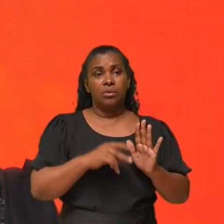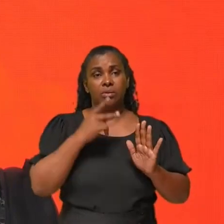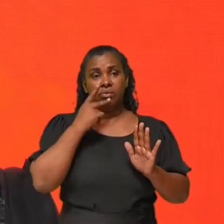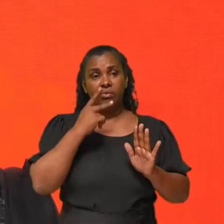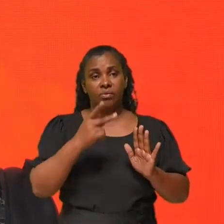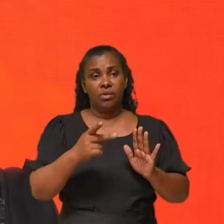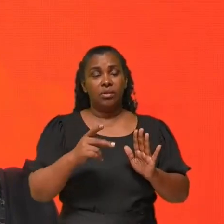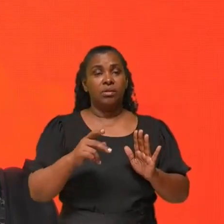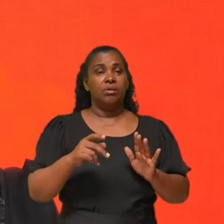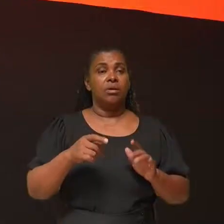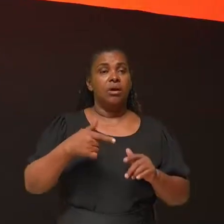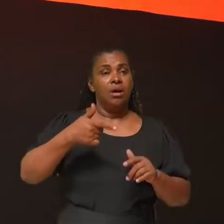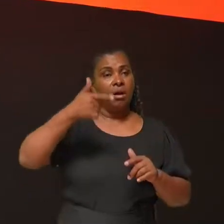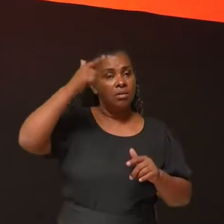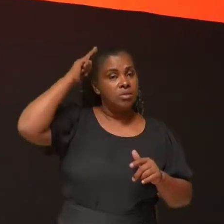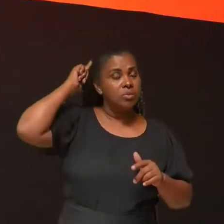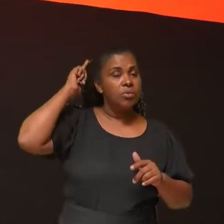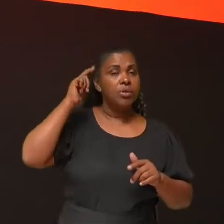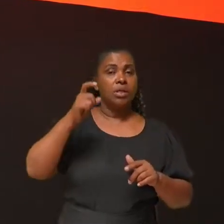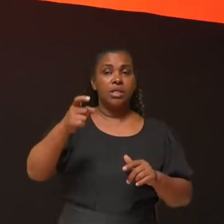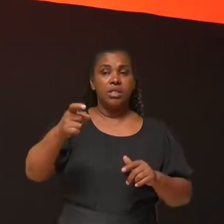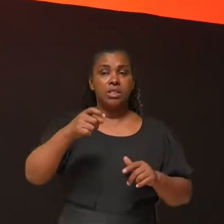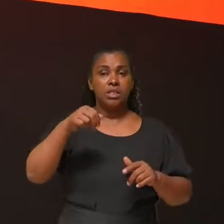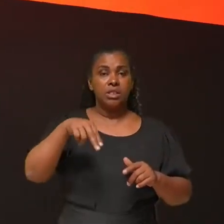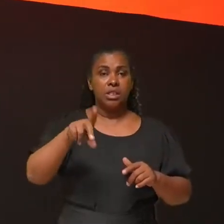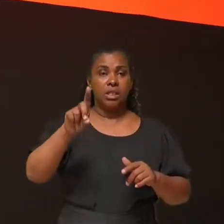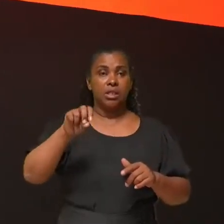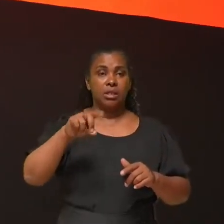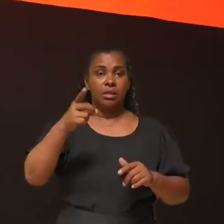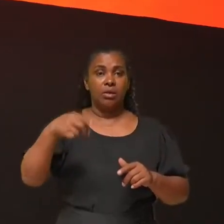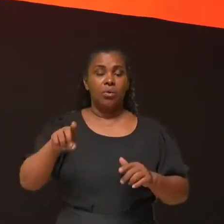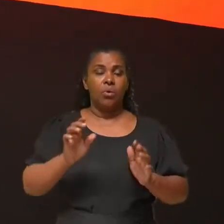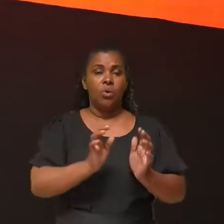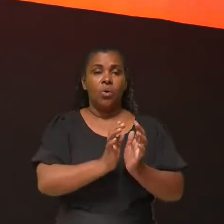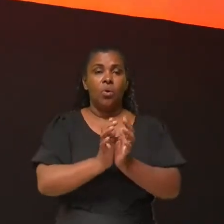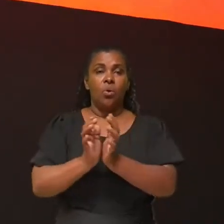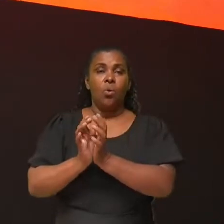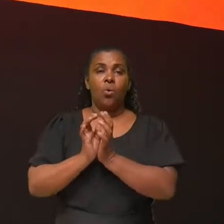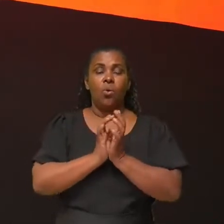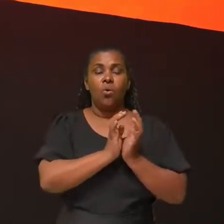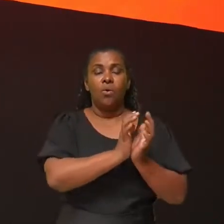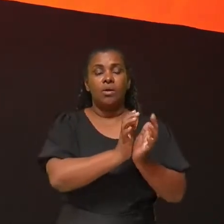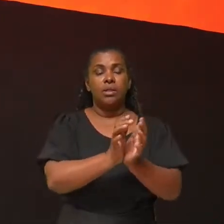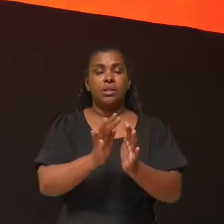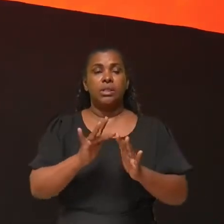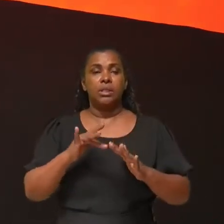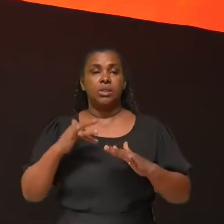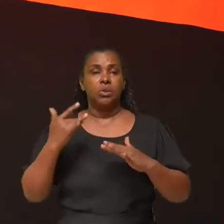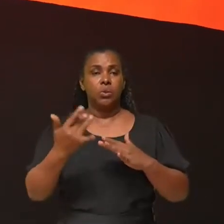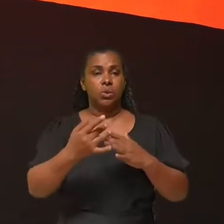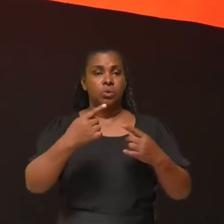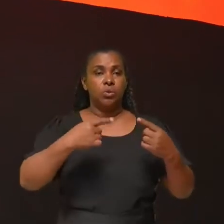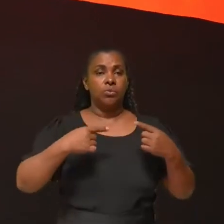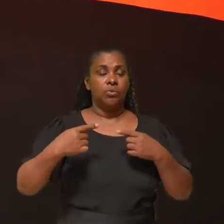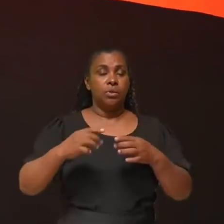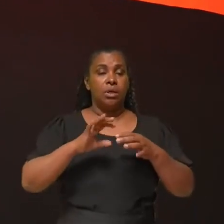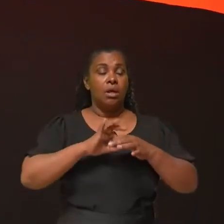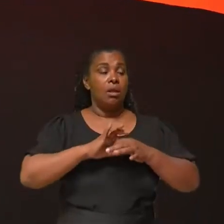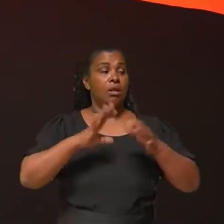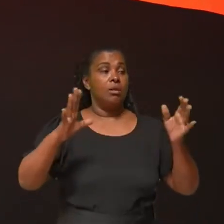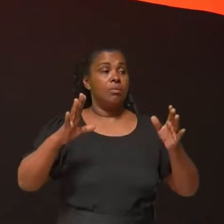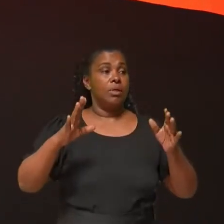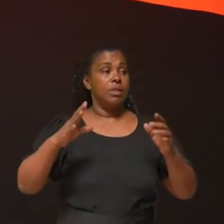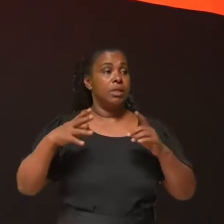organizam, né, nas redes, de maneira muito intensa, um debate sobre liberdade de expressão. Isso também tange a